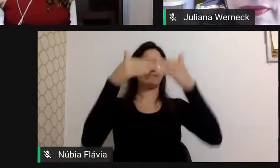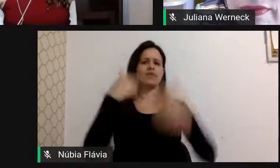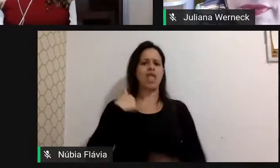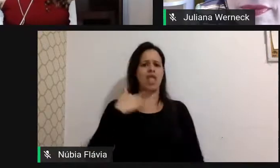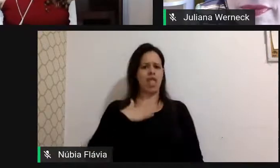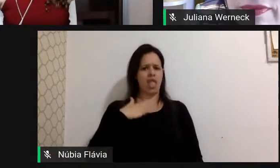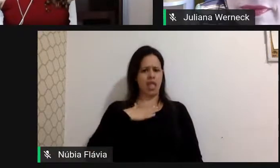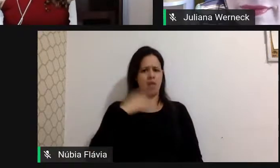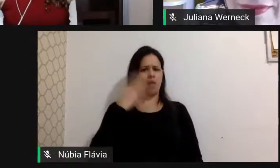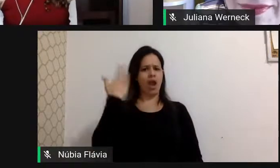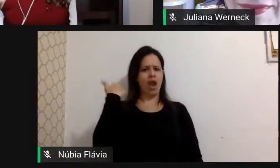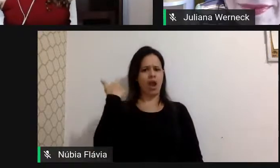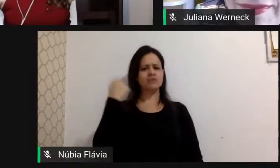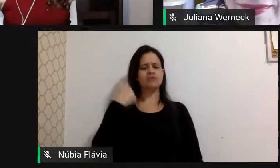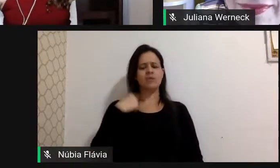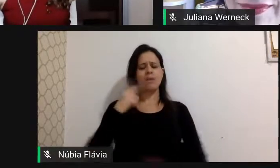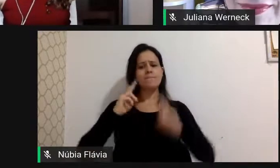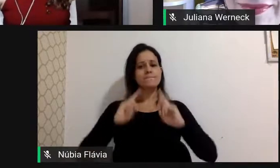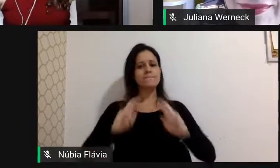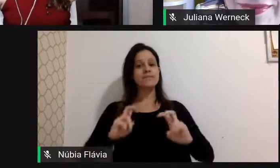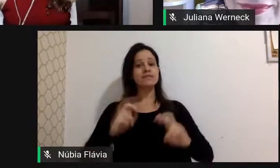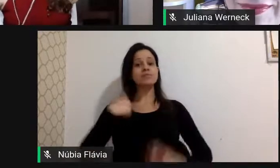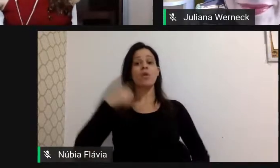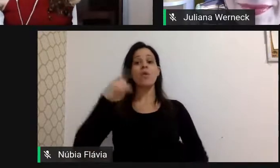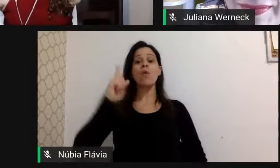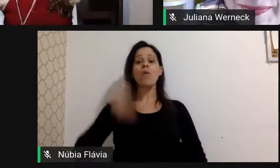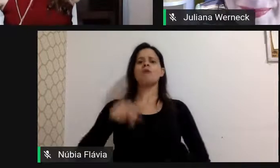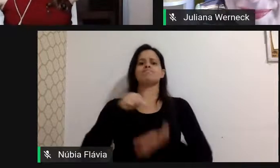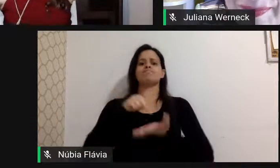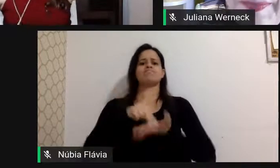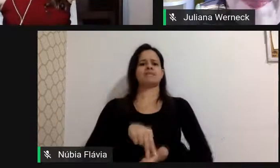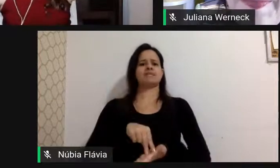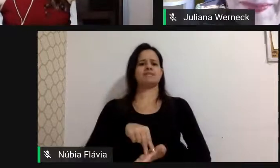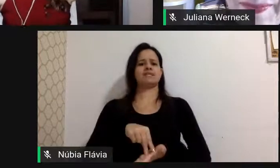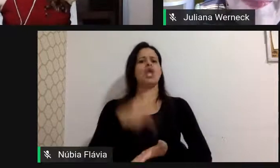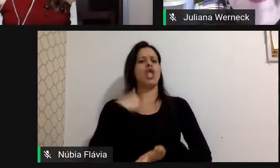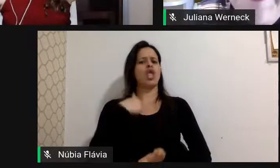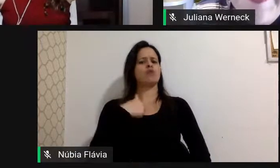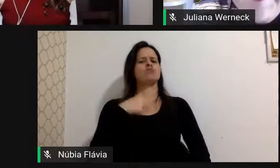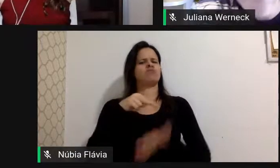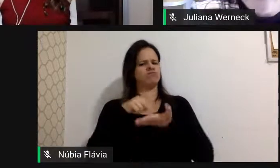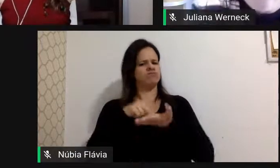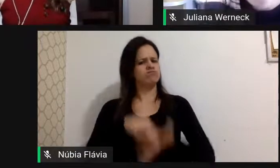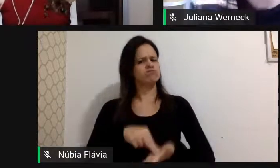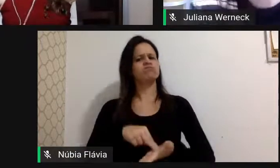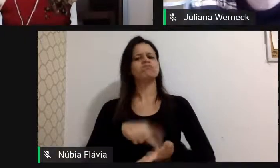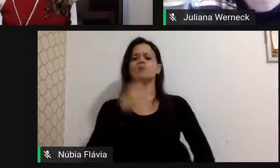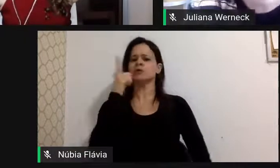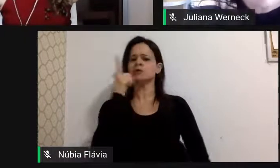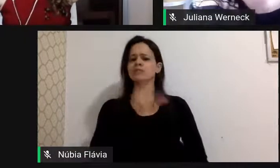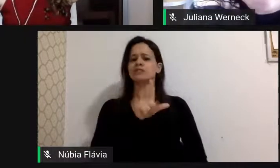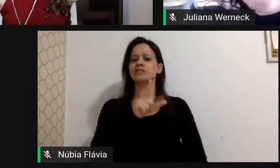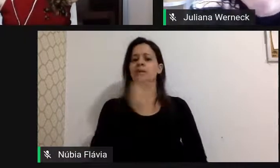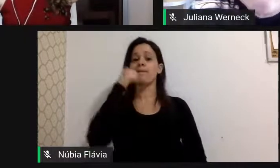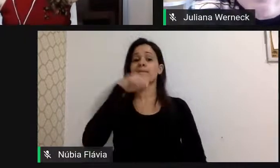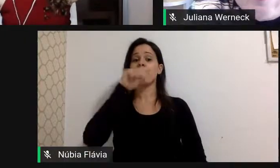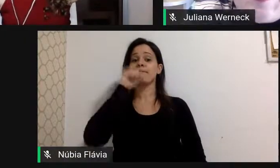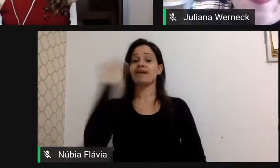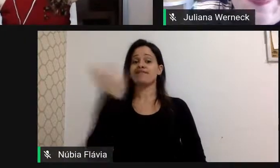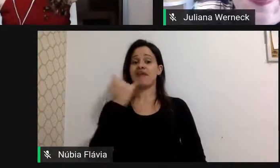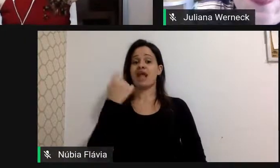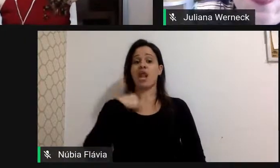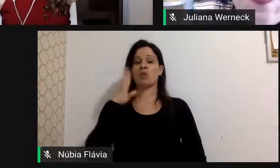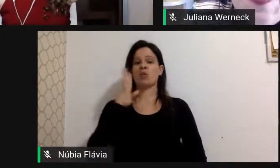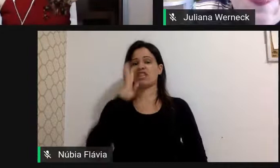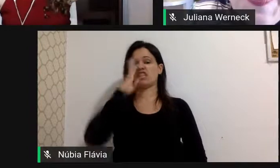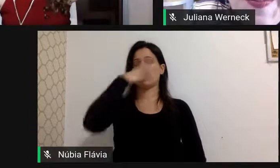criança, eu tinha uma percepção que eu era uma criança muito persistente, sabe? Muito insistente. A minha mãe fala que eu era teimosa, eu prefiro